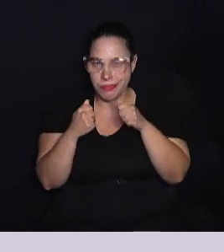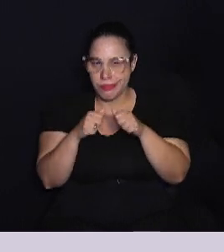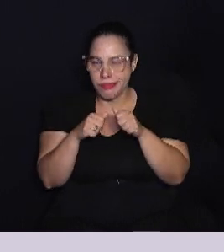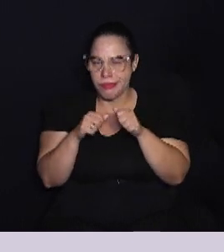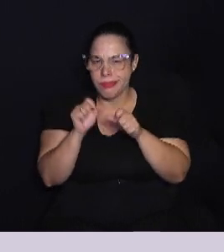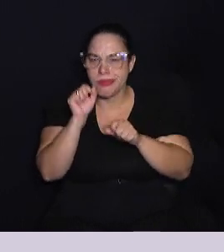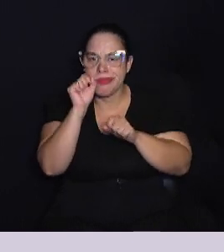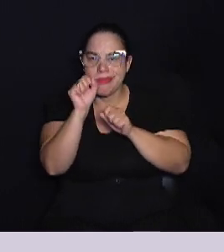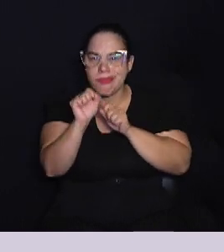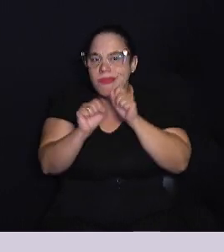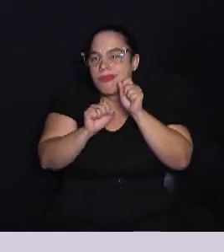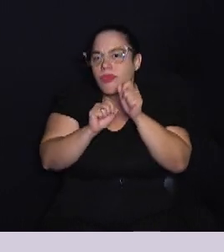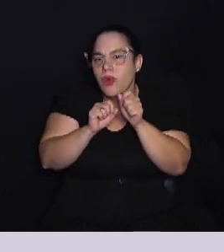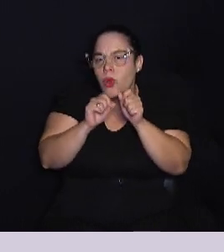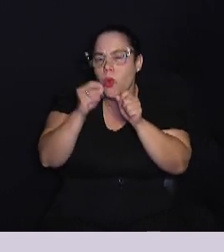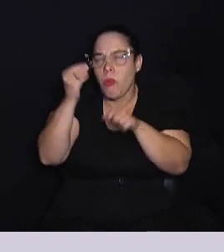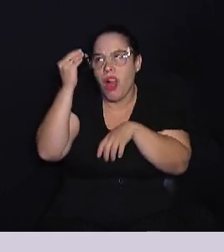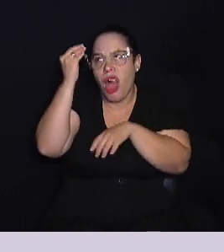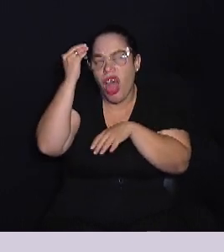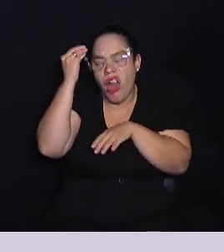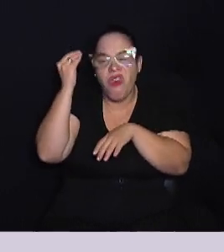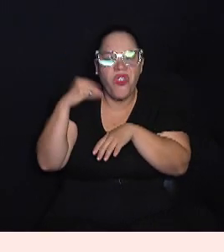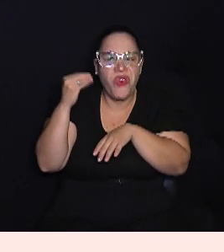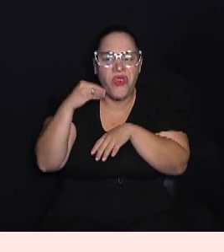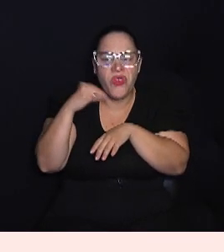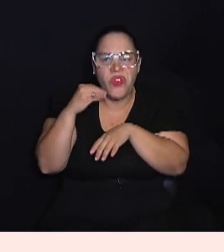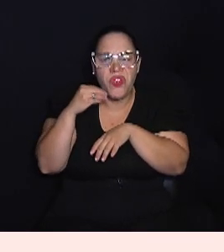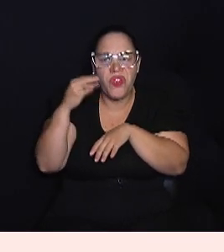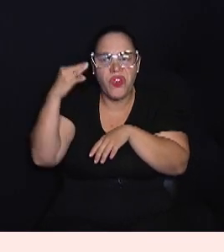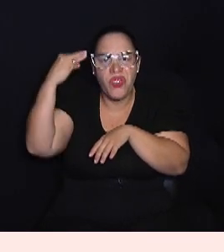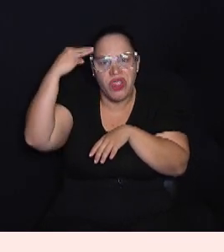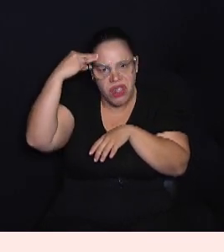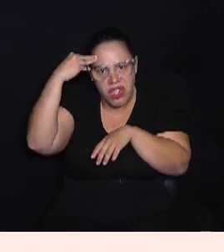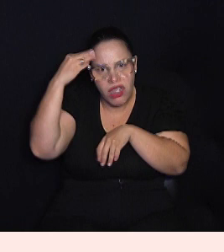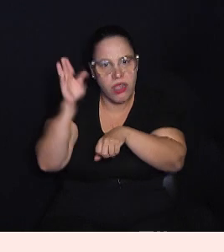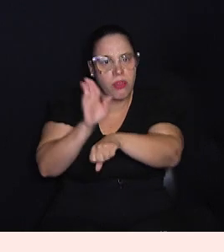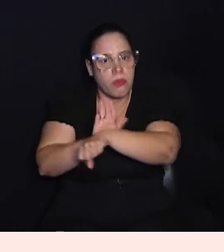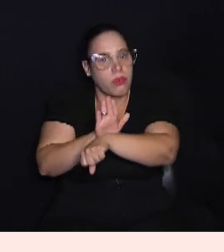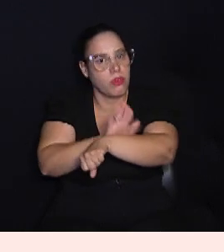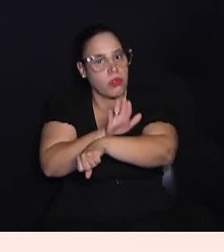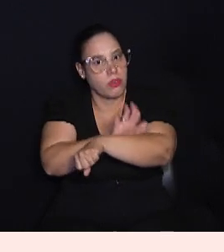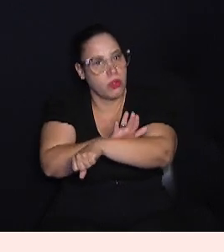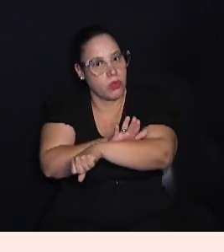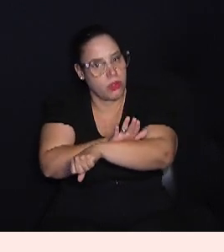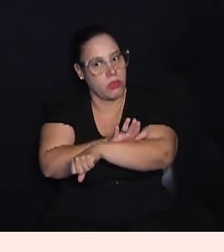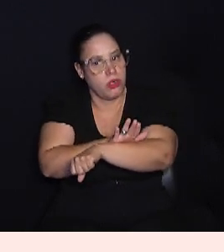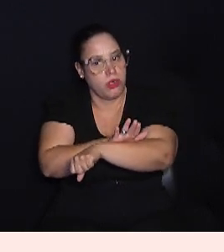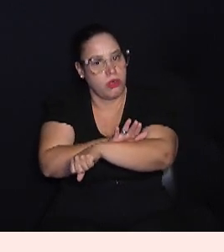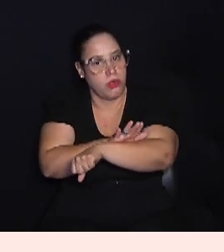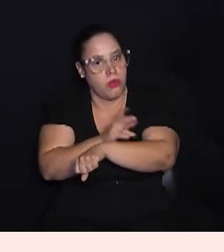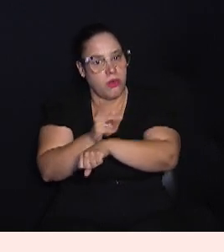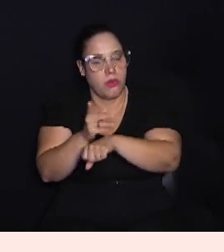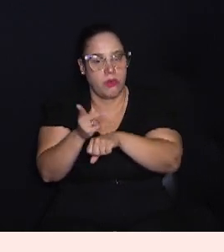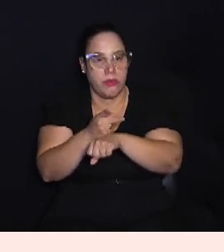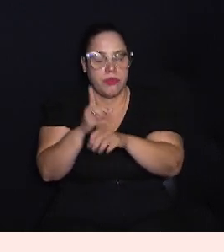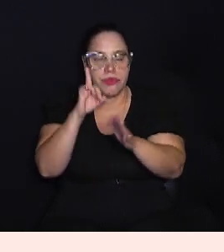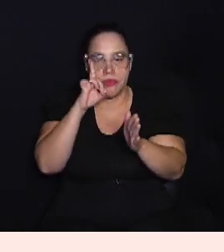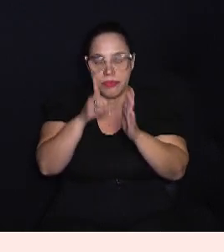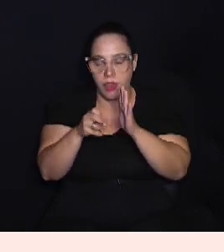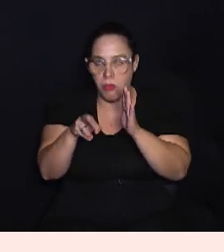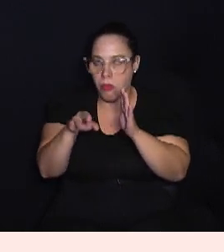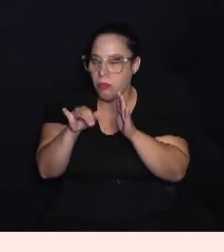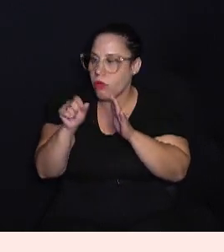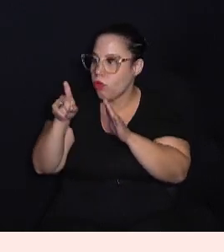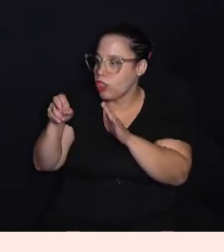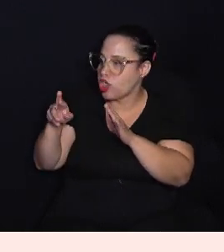saiba que não é normal a falha de memória, que a gente entenda que tem que procurar ajuda, e aí o médico vai fazer o melhor diagnóstico. Mas assim, você